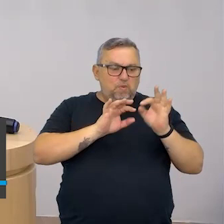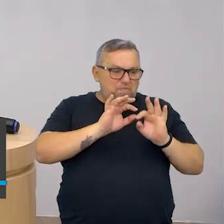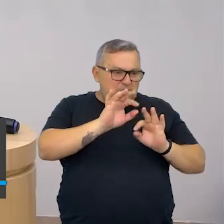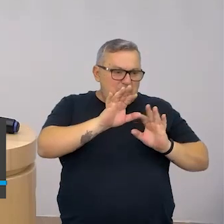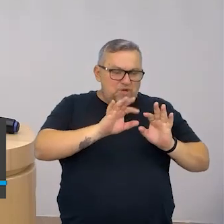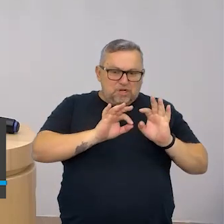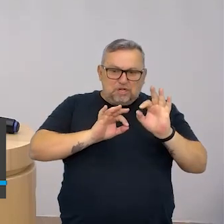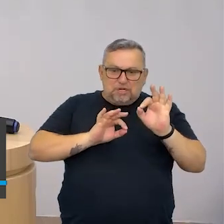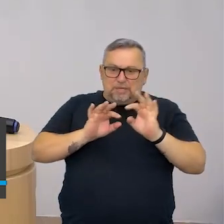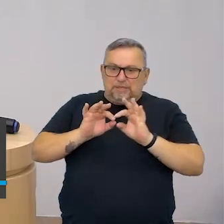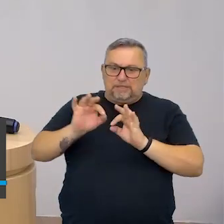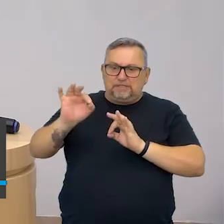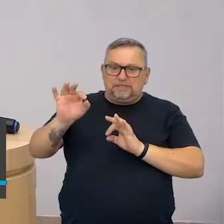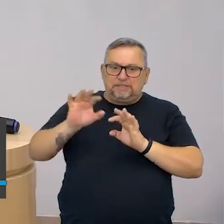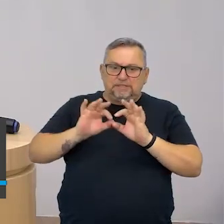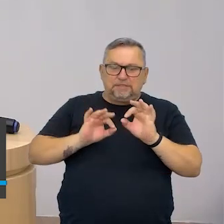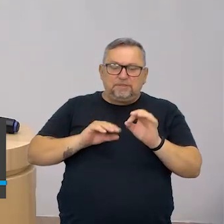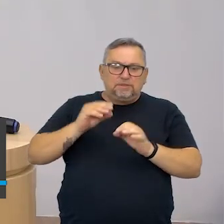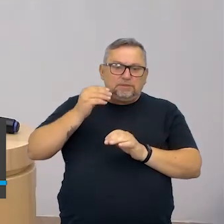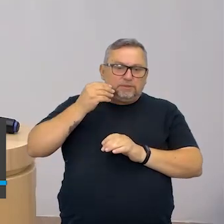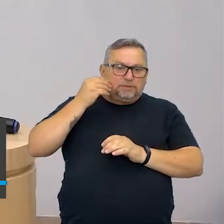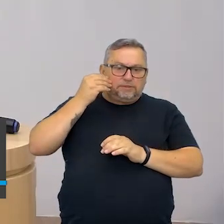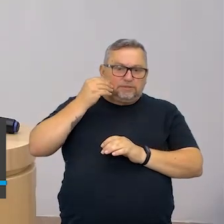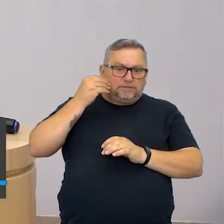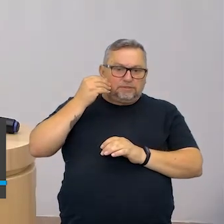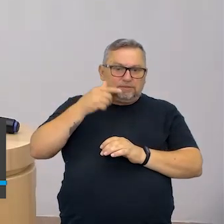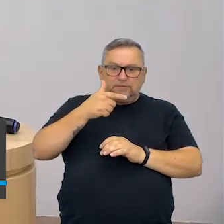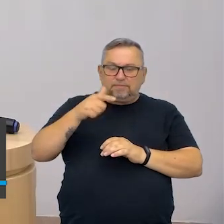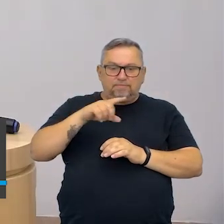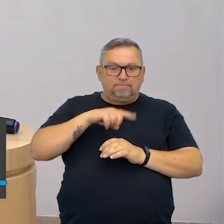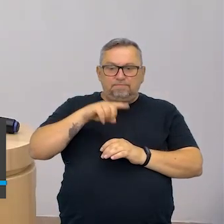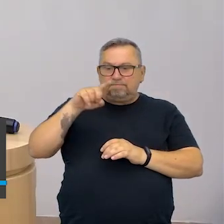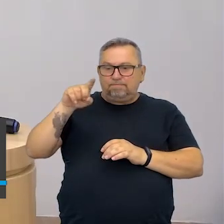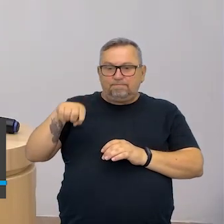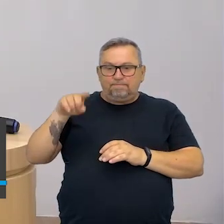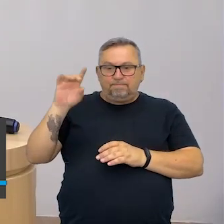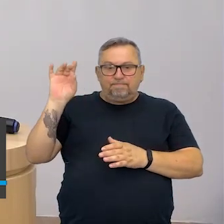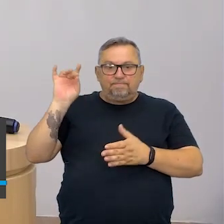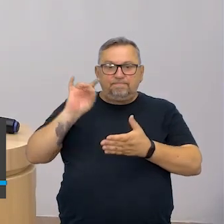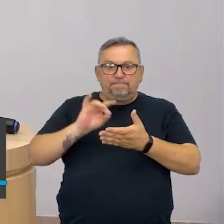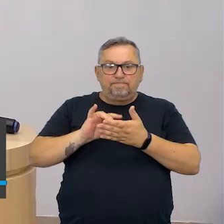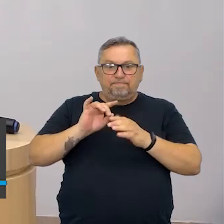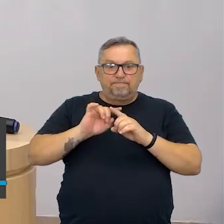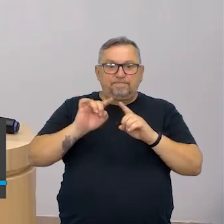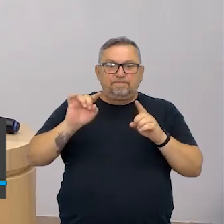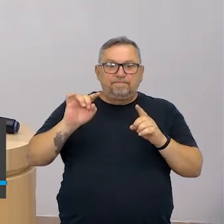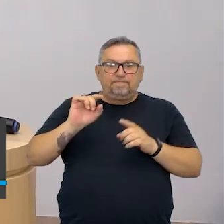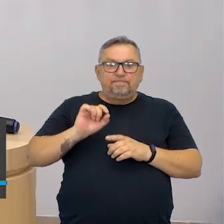né? Vários experimentos que não eram científicos de fato, mas que